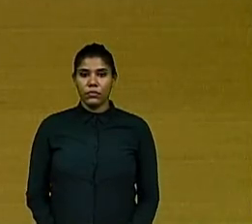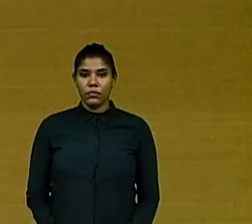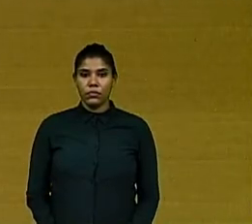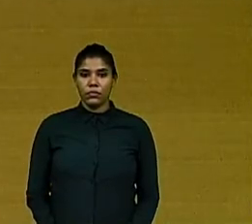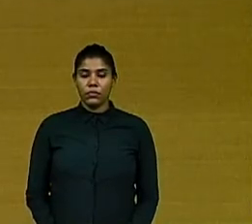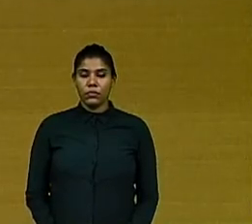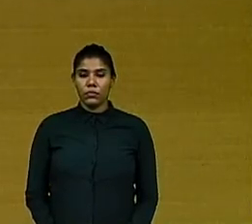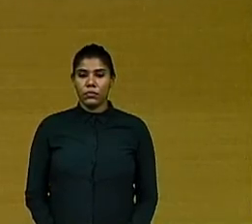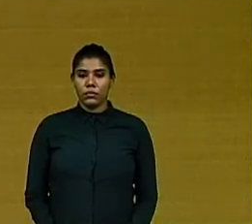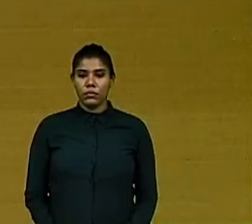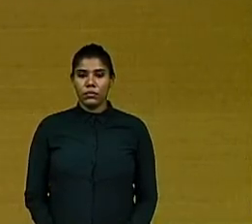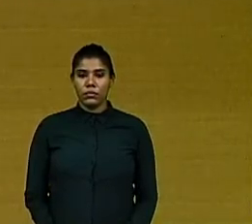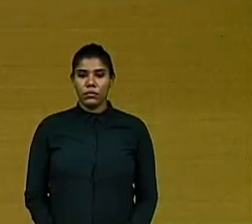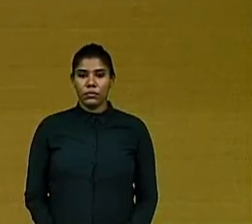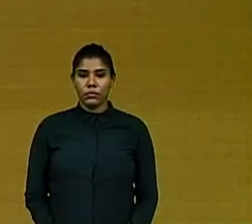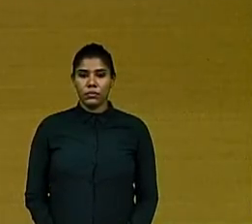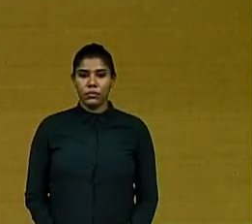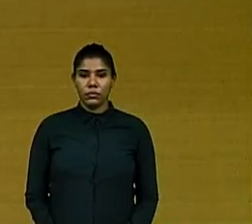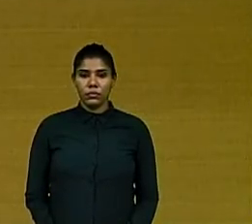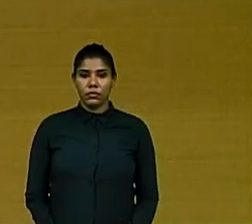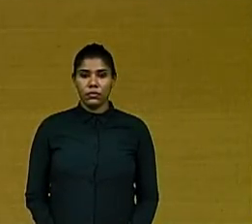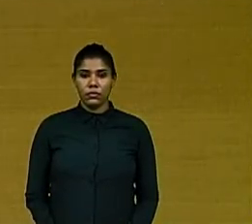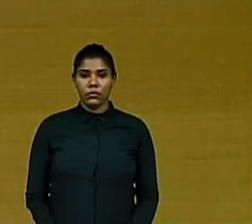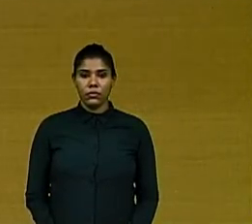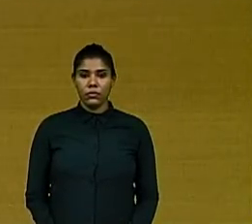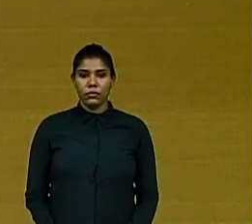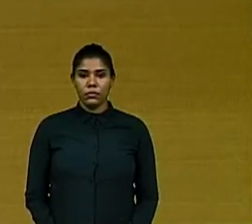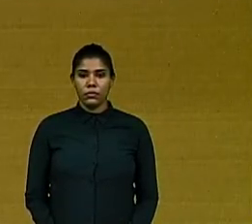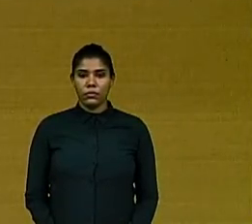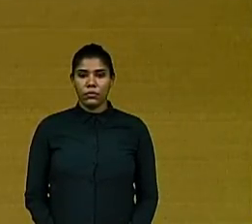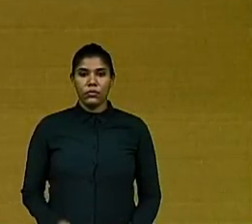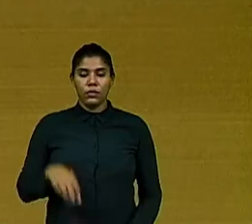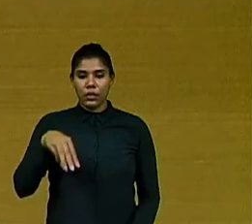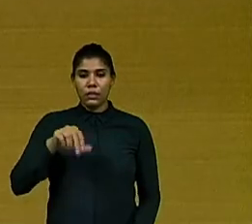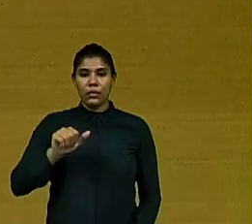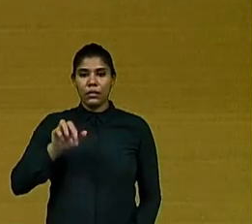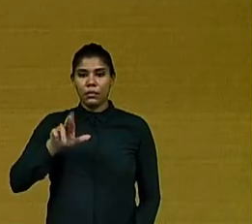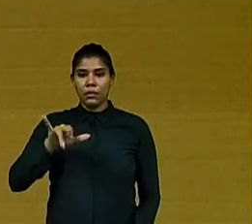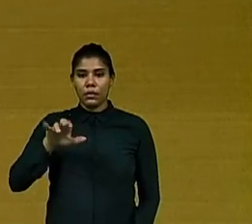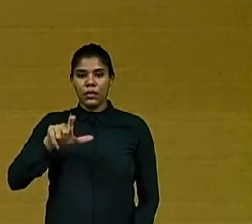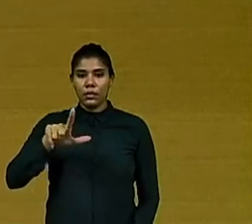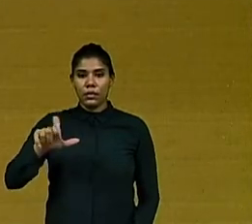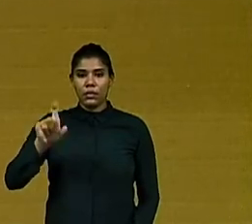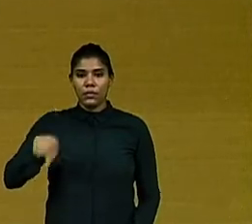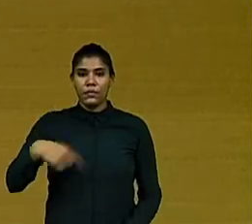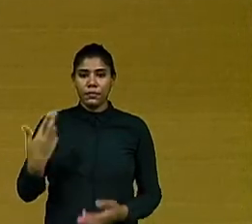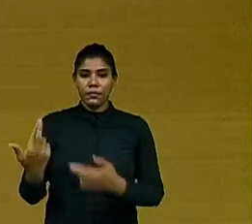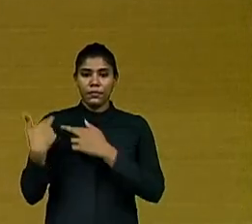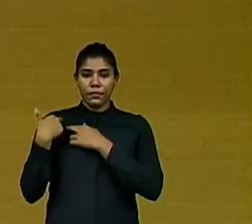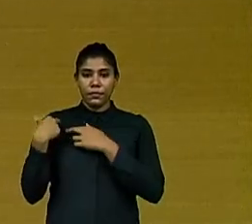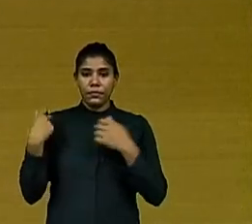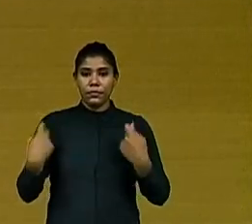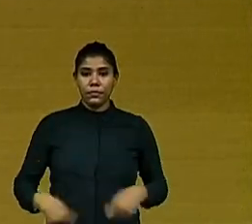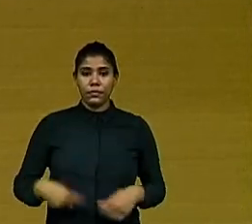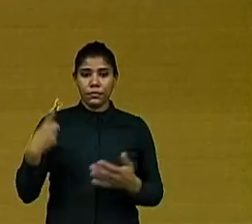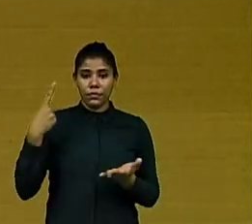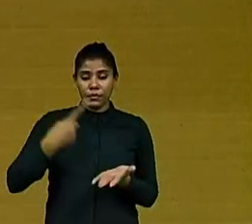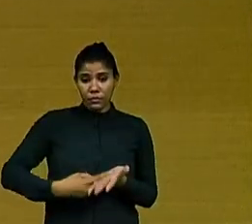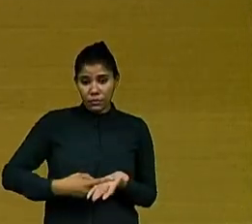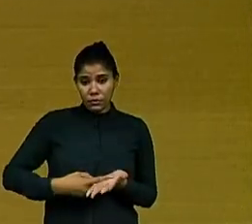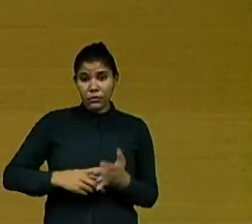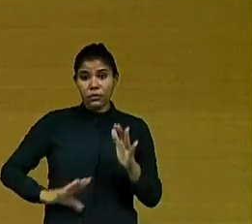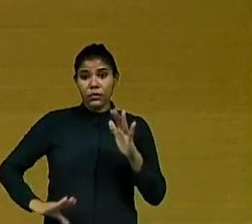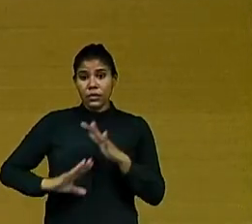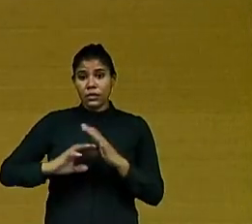viu e aí dá um oi que a Mariele é a responsável pela organizar tudo e a gente vai sim tem que confirmar Ok confirmar até